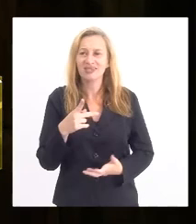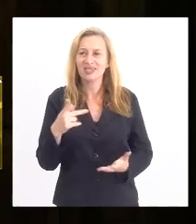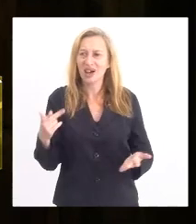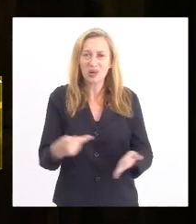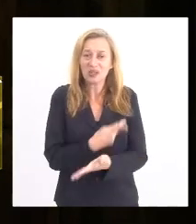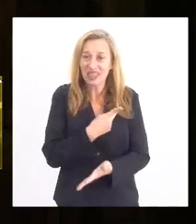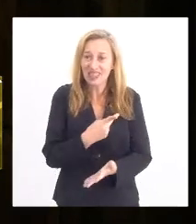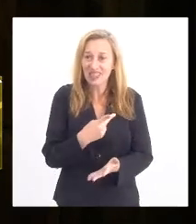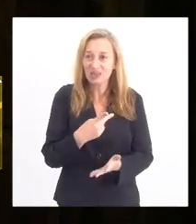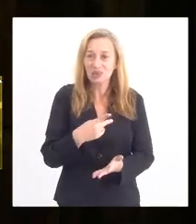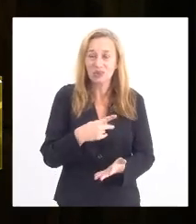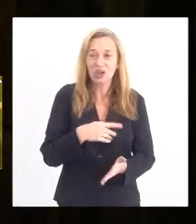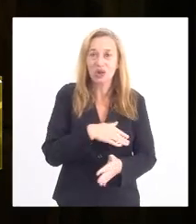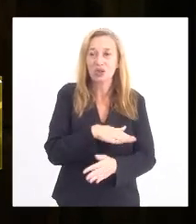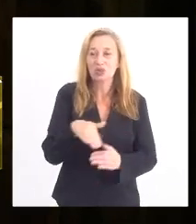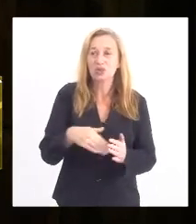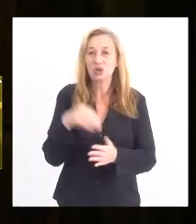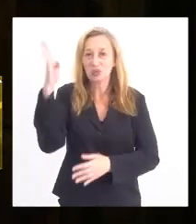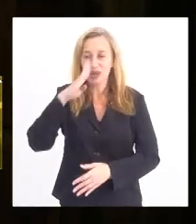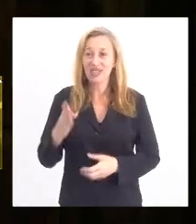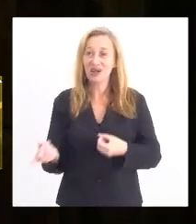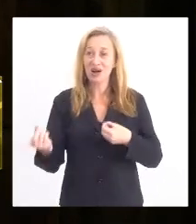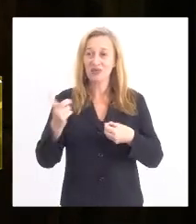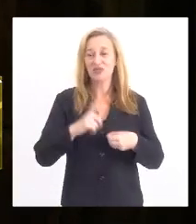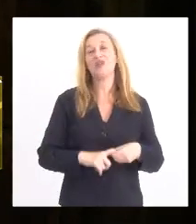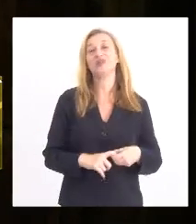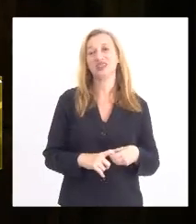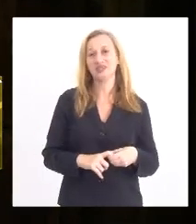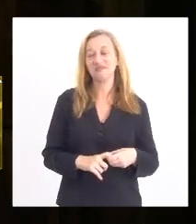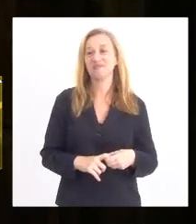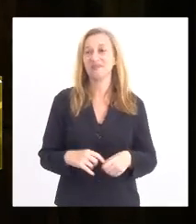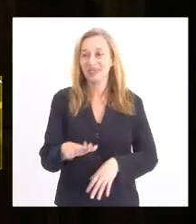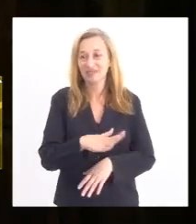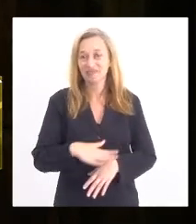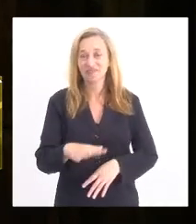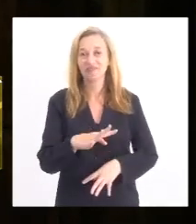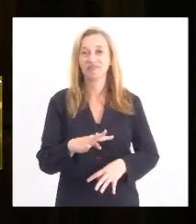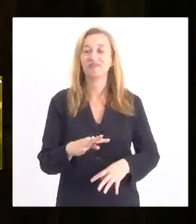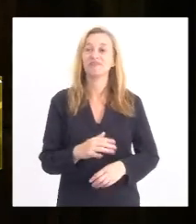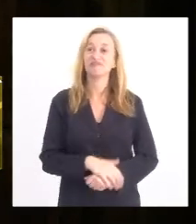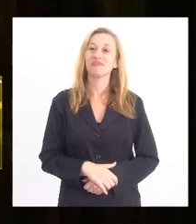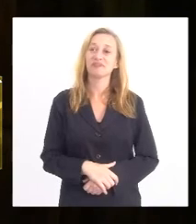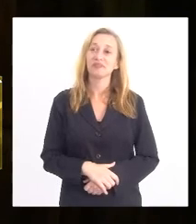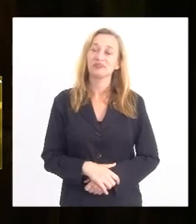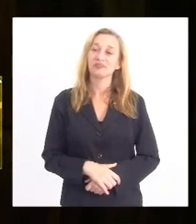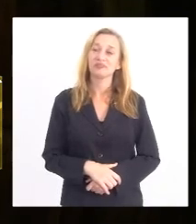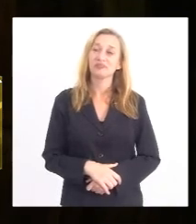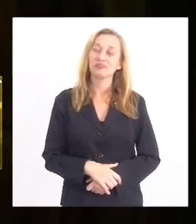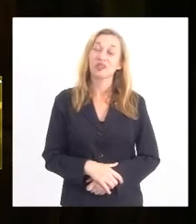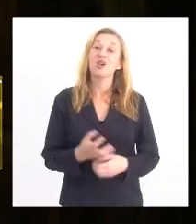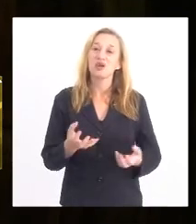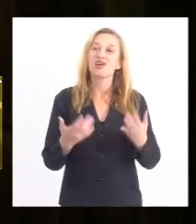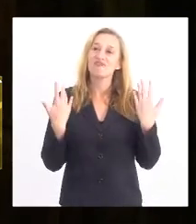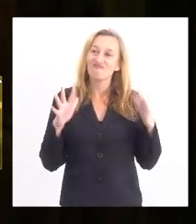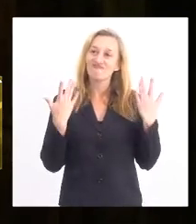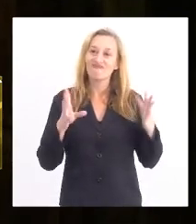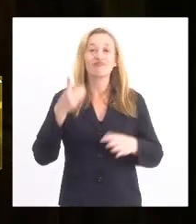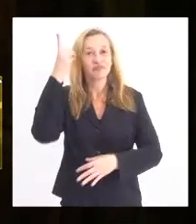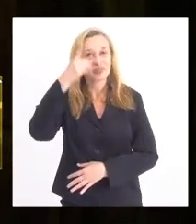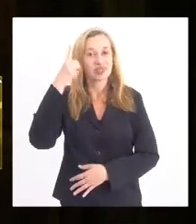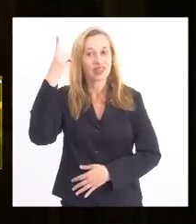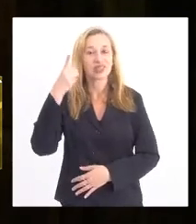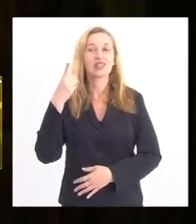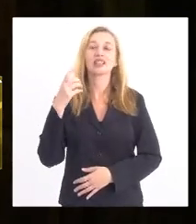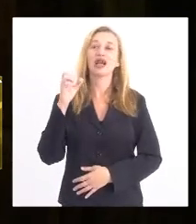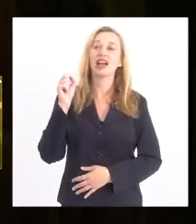no Brasil todo a retomada tá sendo geral eu quero saudar também o deputado